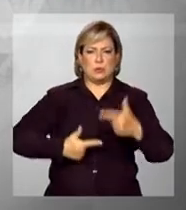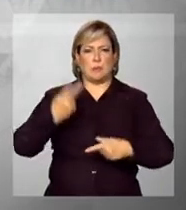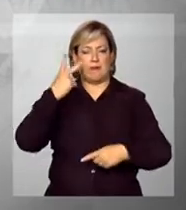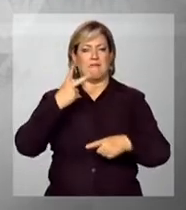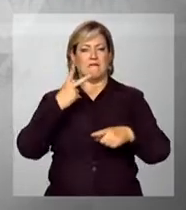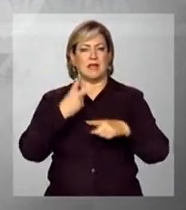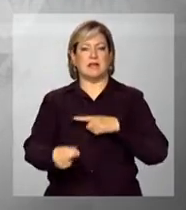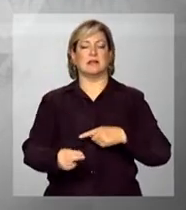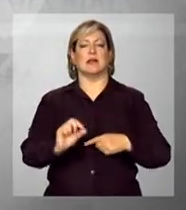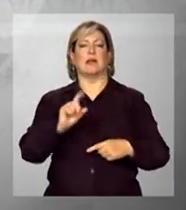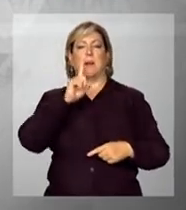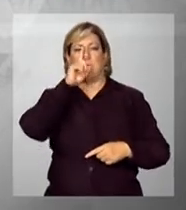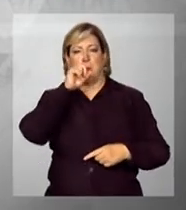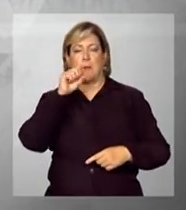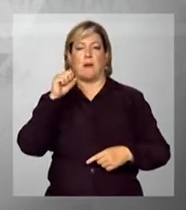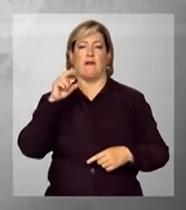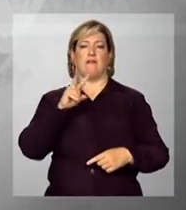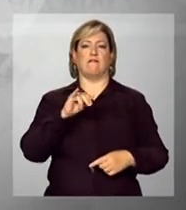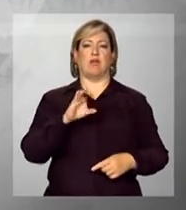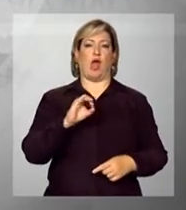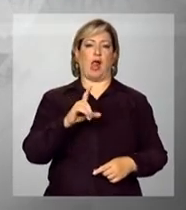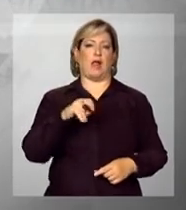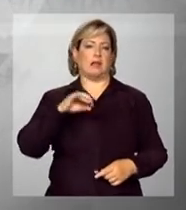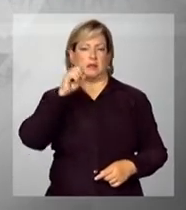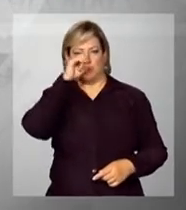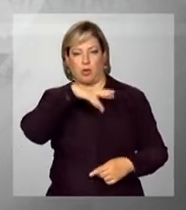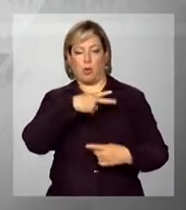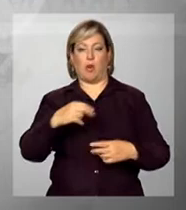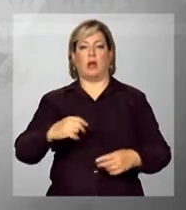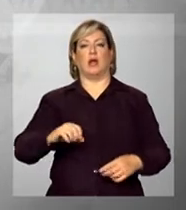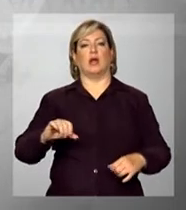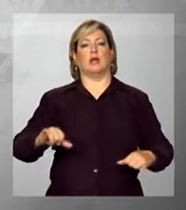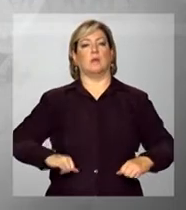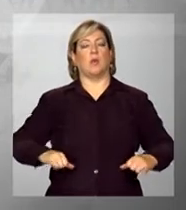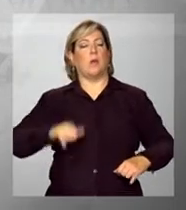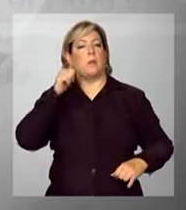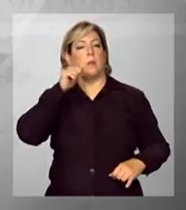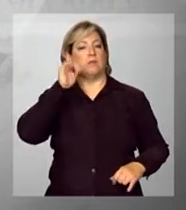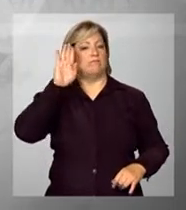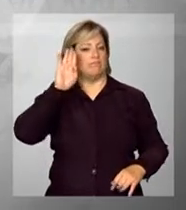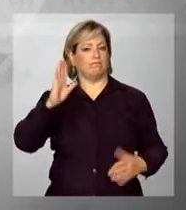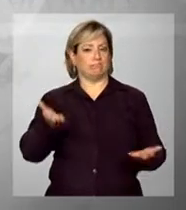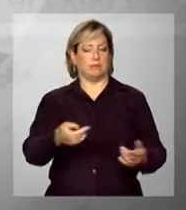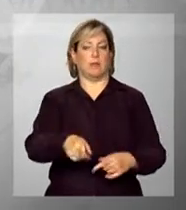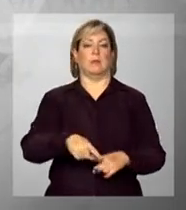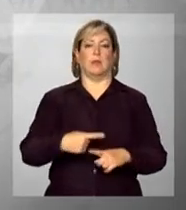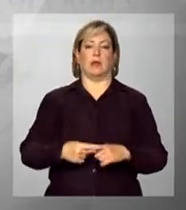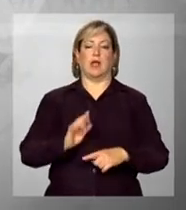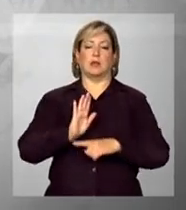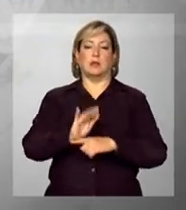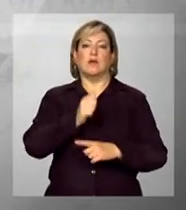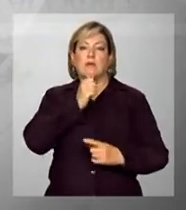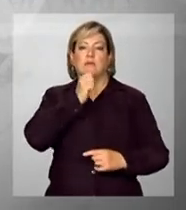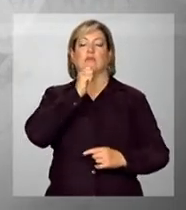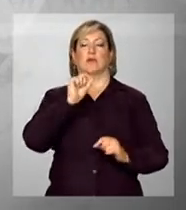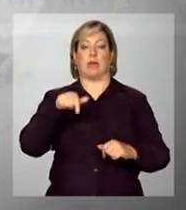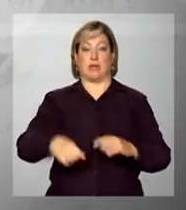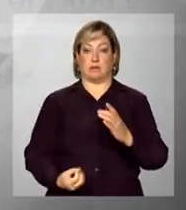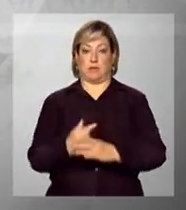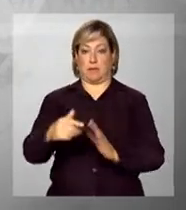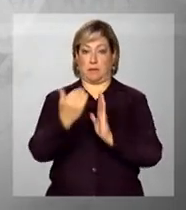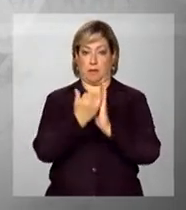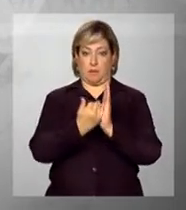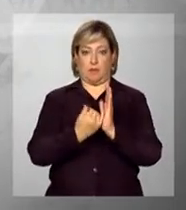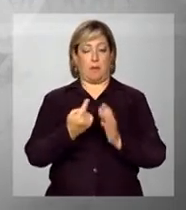a violência contra as mulheres a intenção é integrar o serviços públicos para o atendimento às vítimas o lançamento do